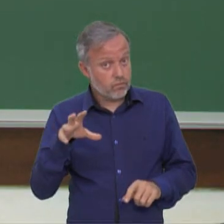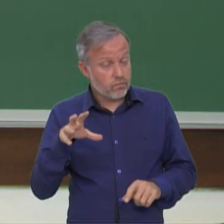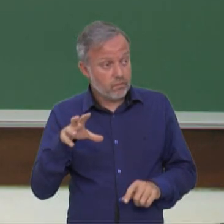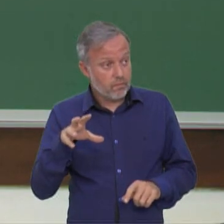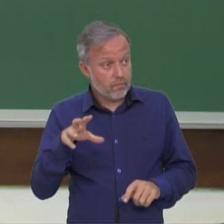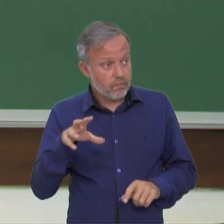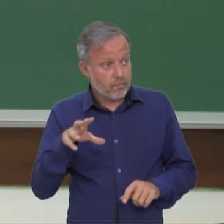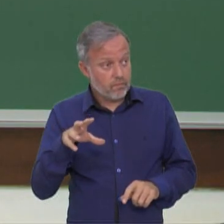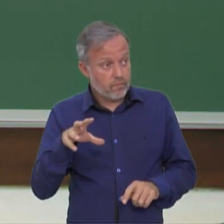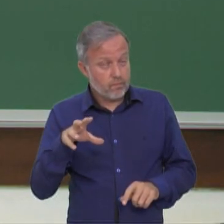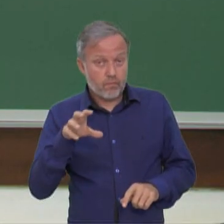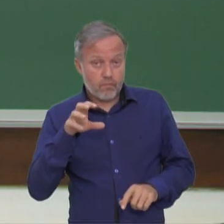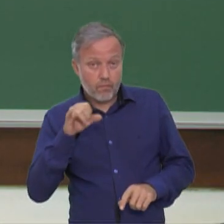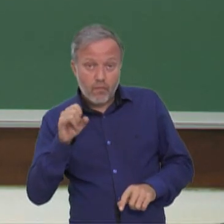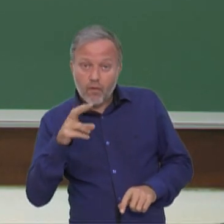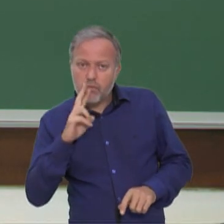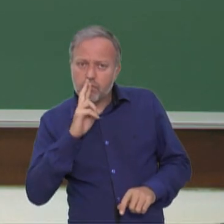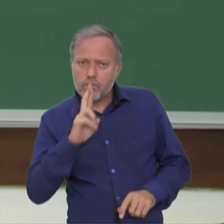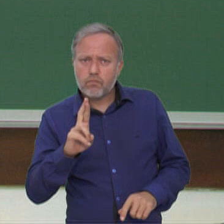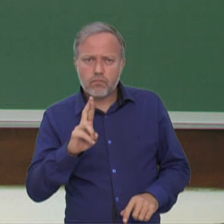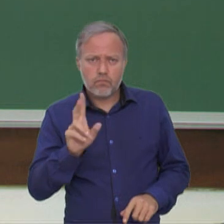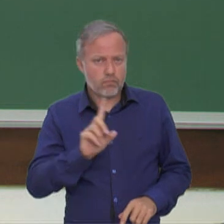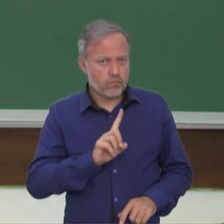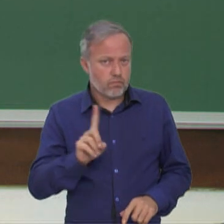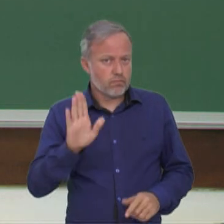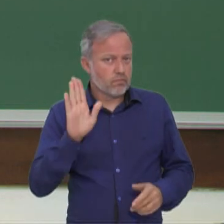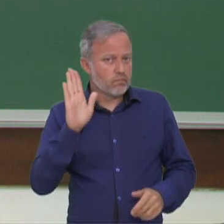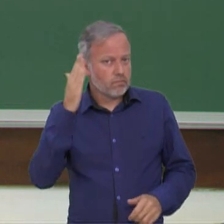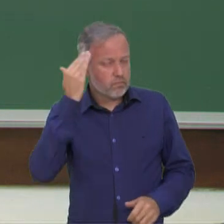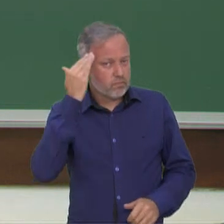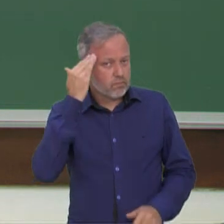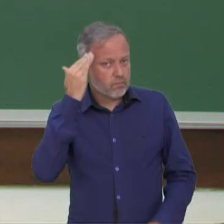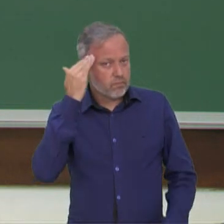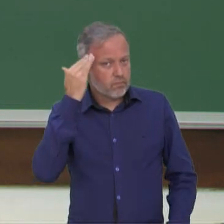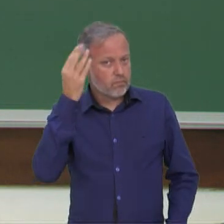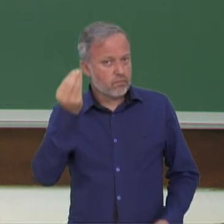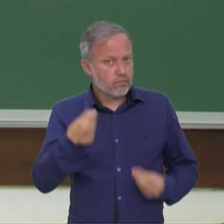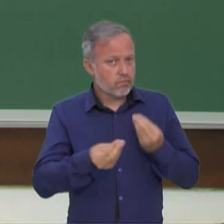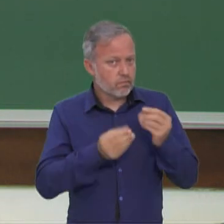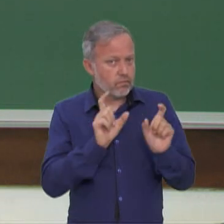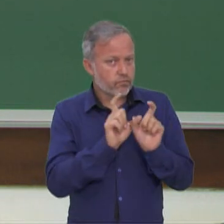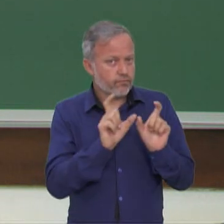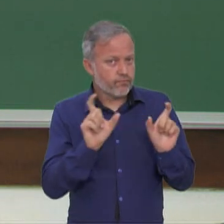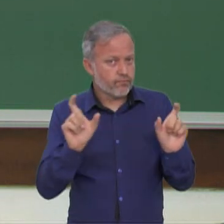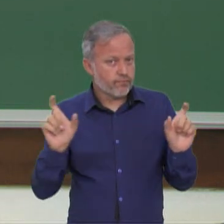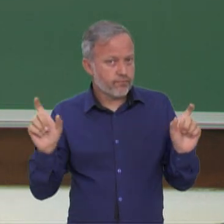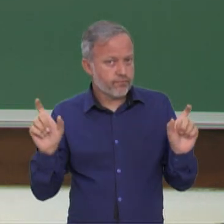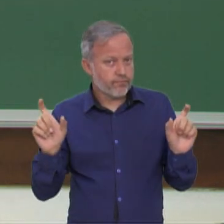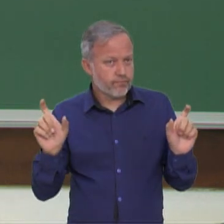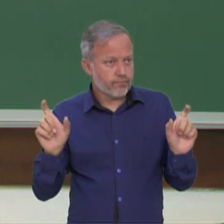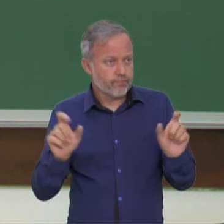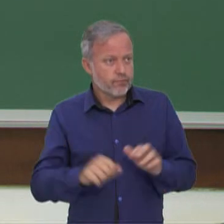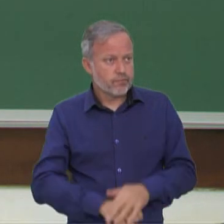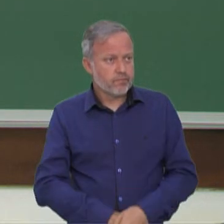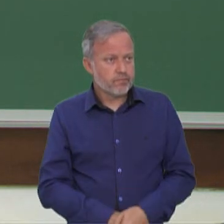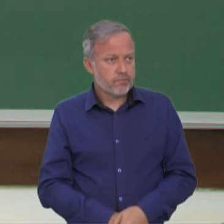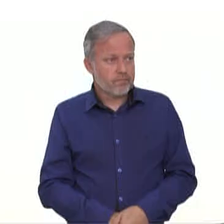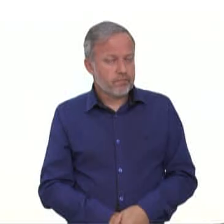prof, mas se fosse resposta. Não, você tem que pensar nisso como uma frase, não é para pensar como